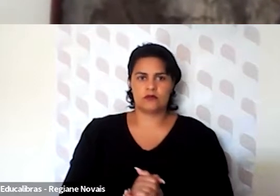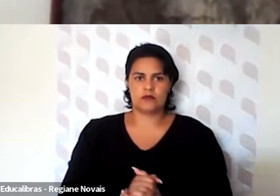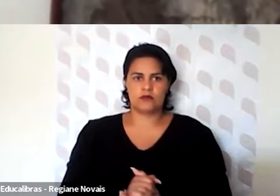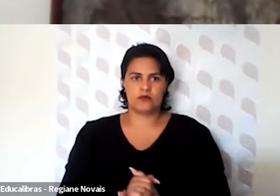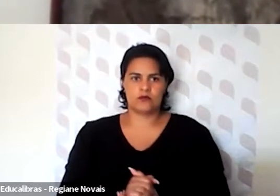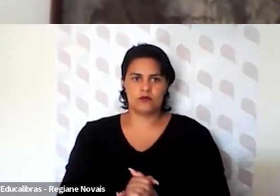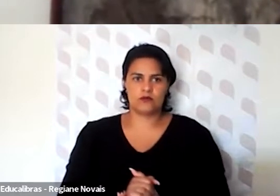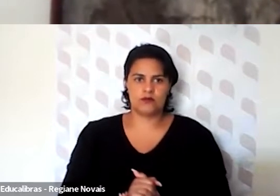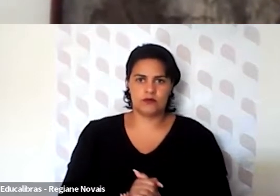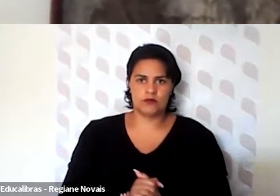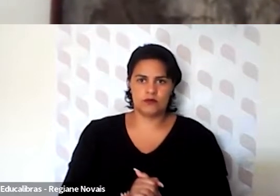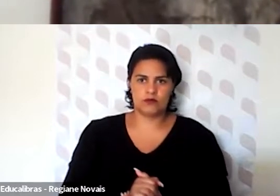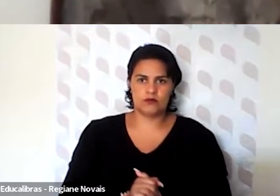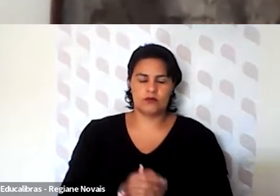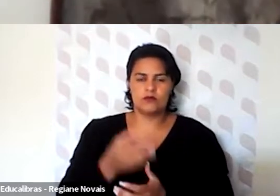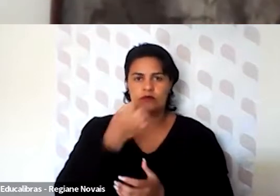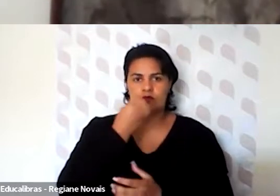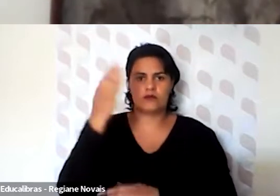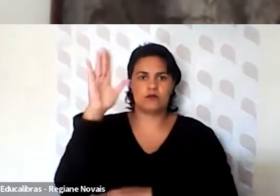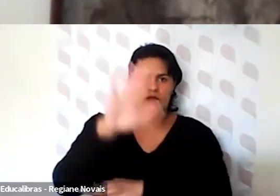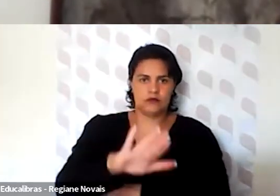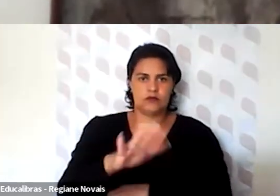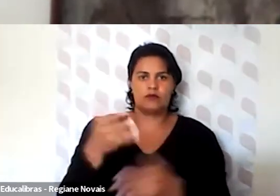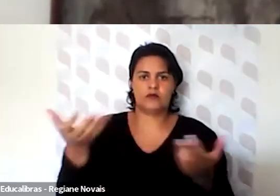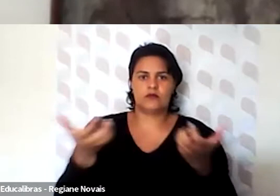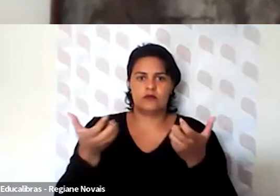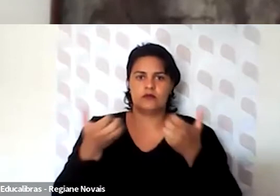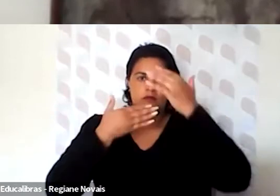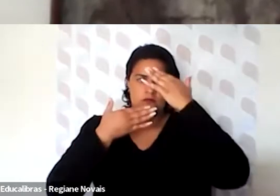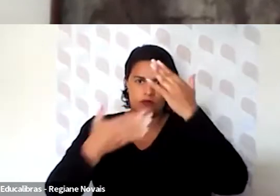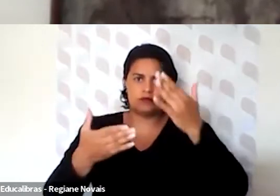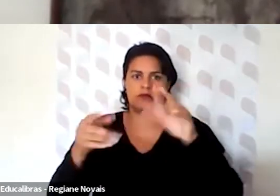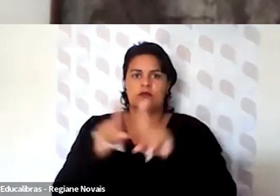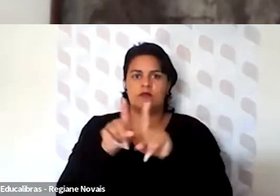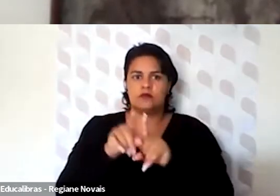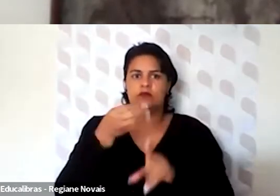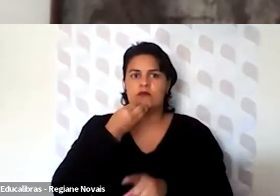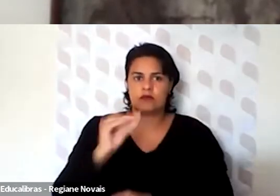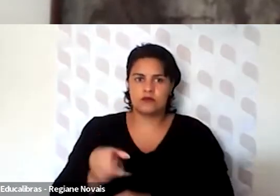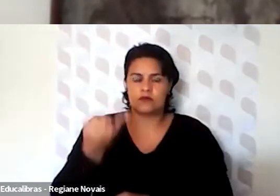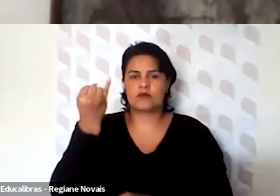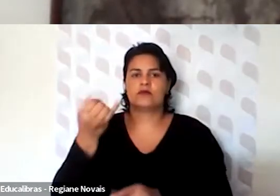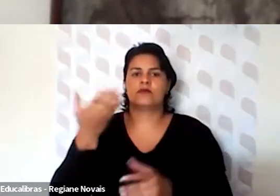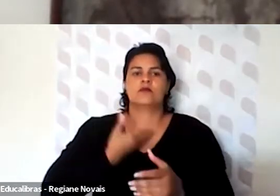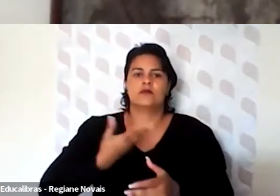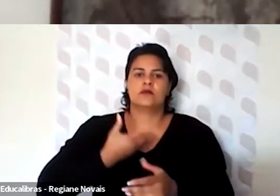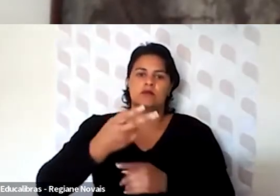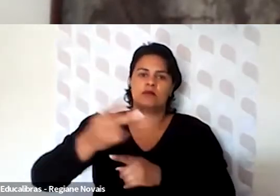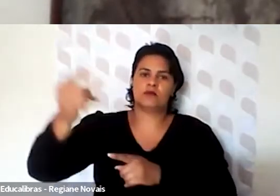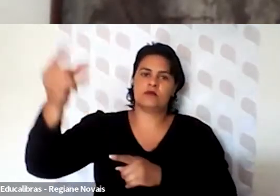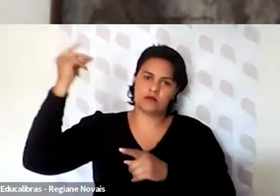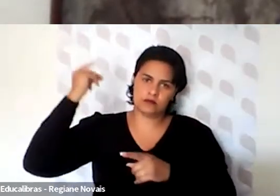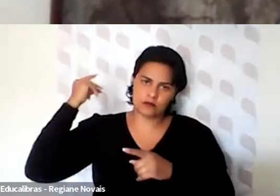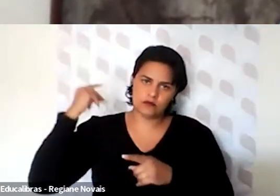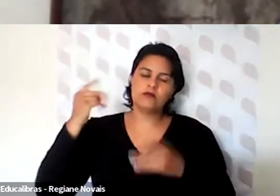convite, mas também a oportunidade de estar com amigos de longa data, como a Ana, como o Marcelo, e poder